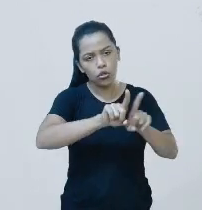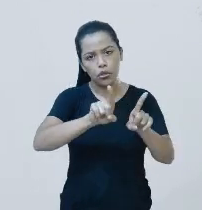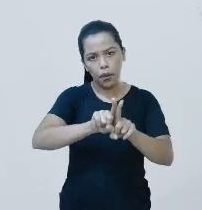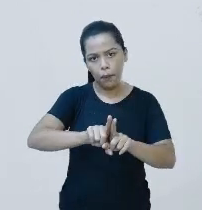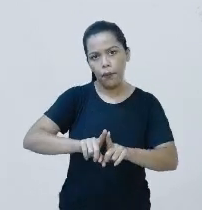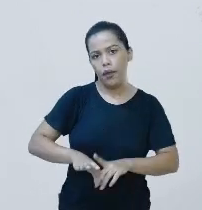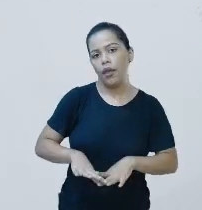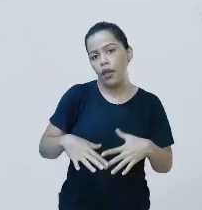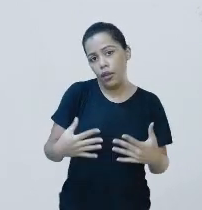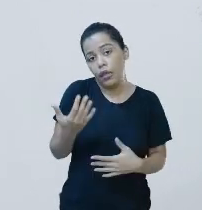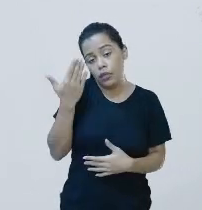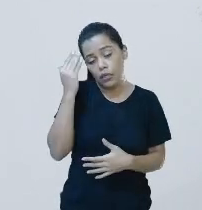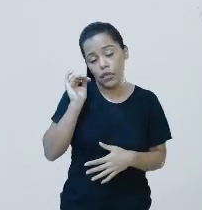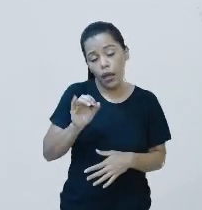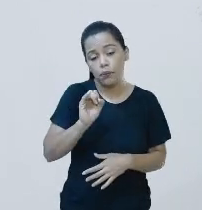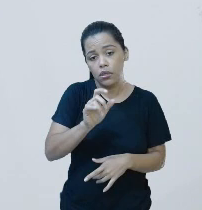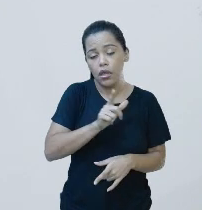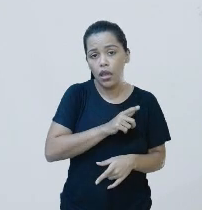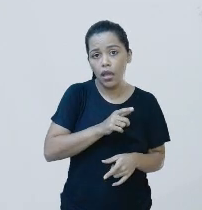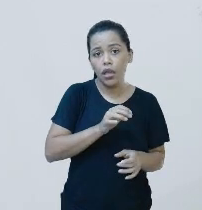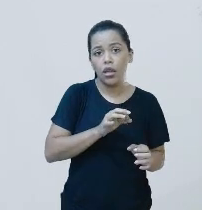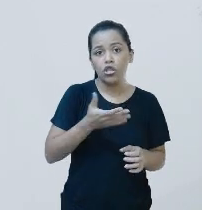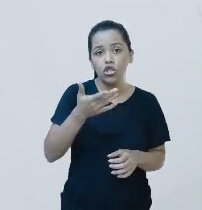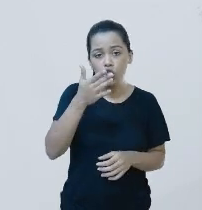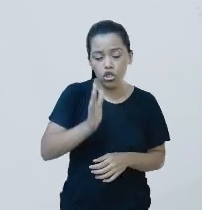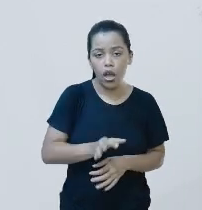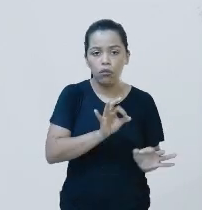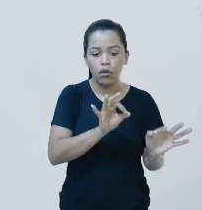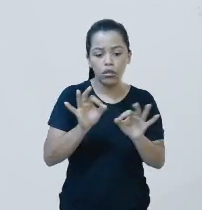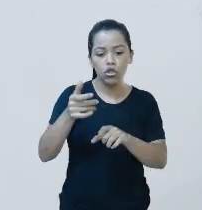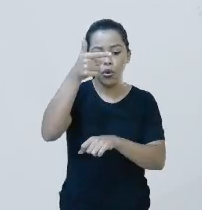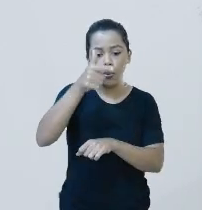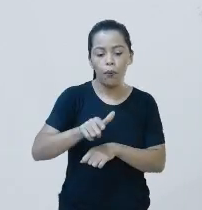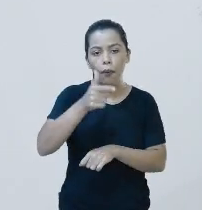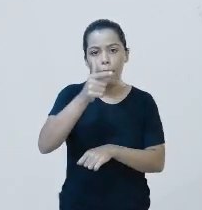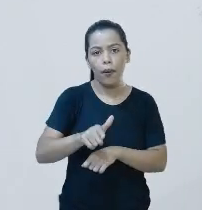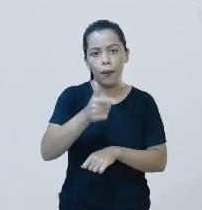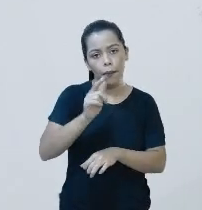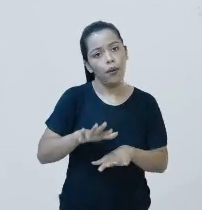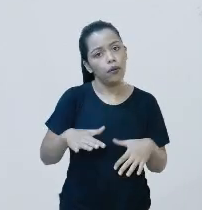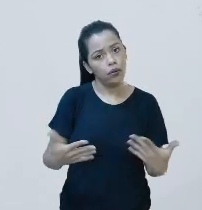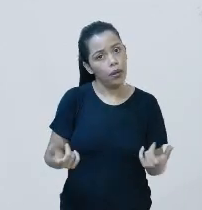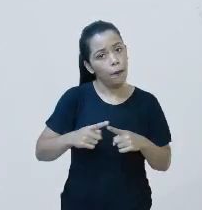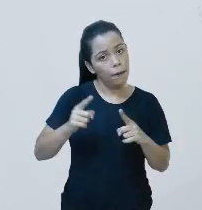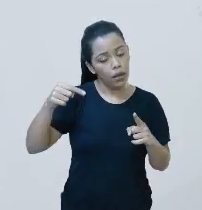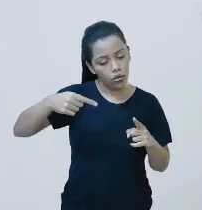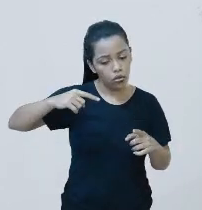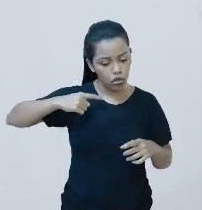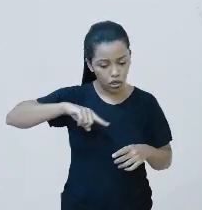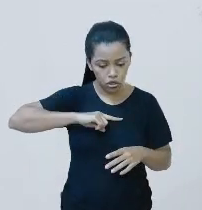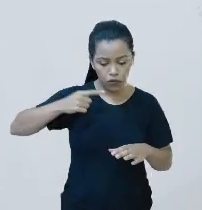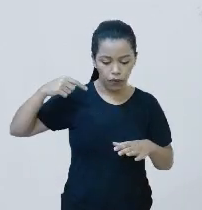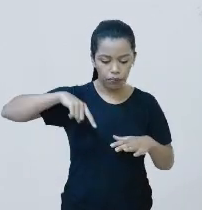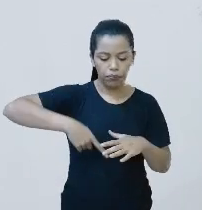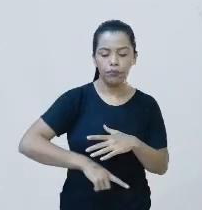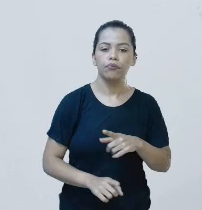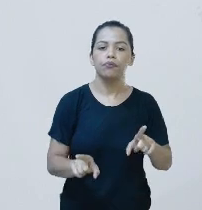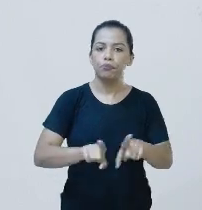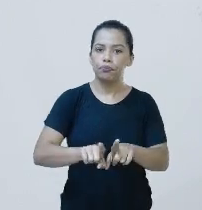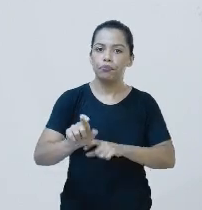assistiu mais de uma vez para tirar as dúvidas, mas hoje vamos aprofundar, como eu já te disse, vamos aprender sobre